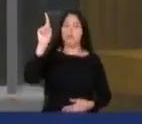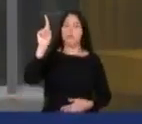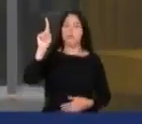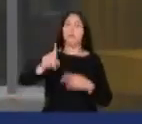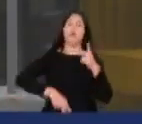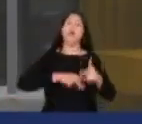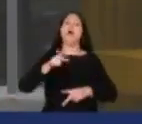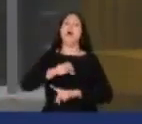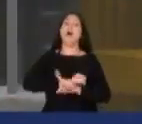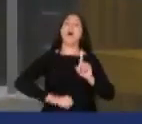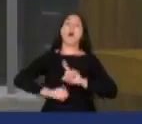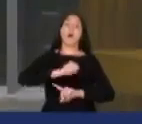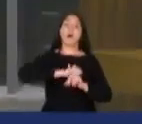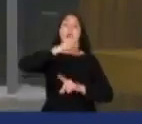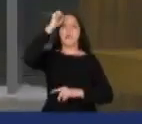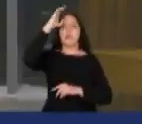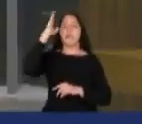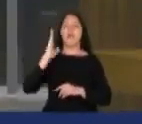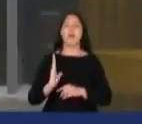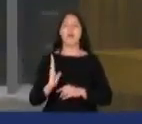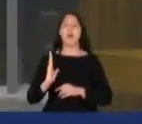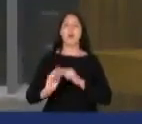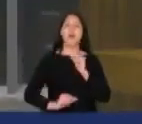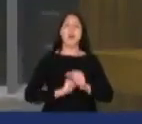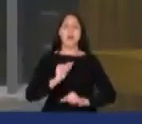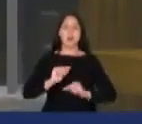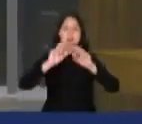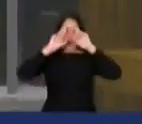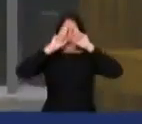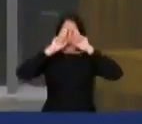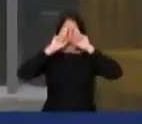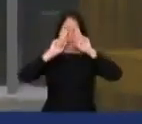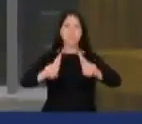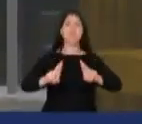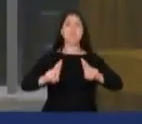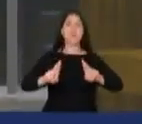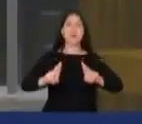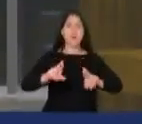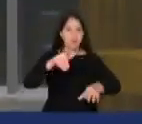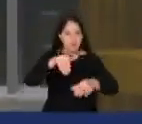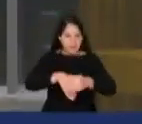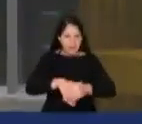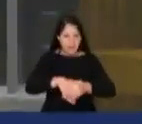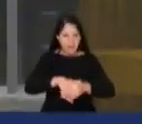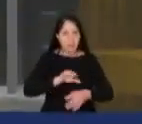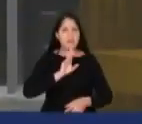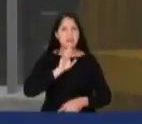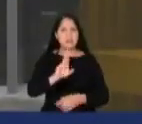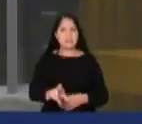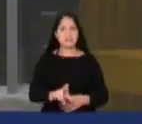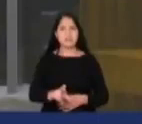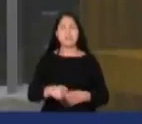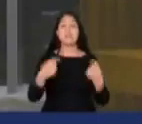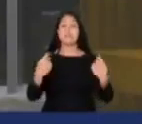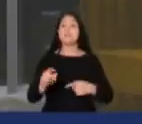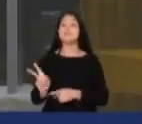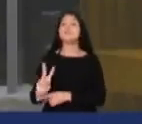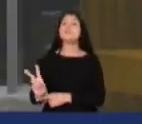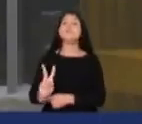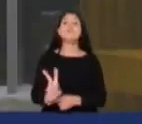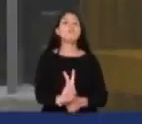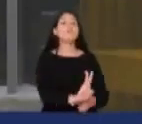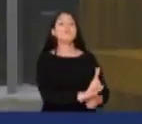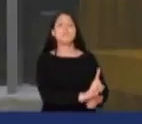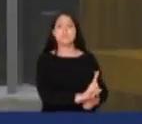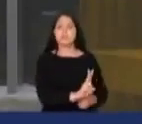passa necessariamente pelo respeito ao resultado das eleições. Em vigília cívica contra as tentativas